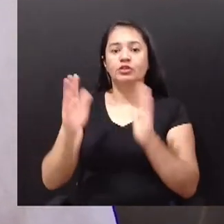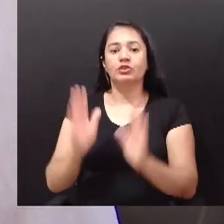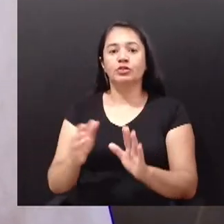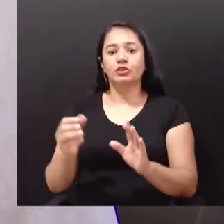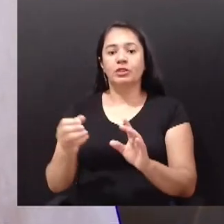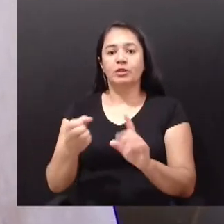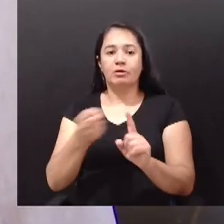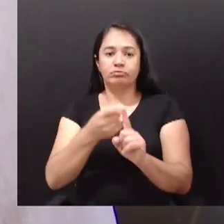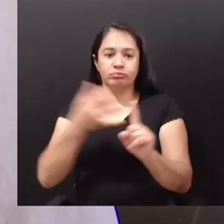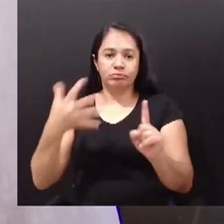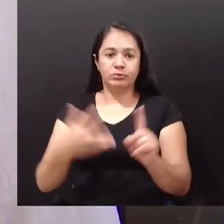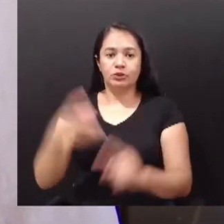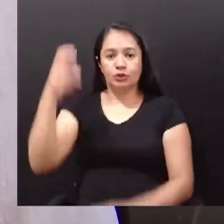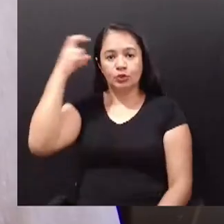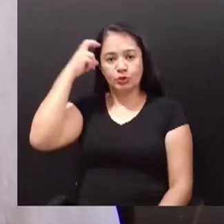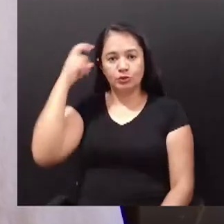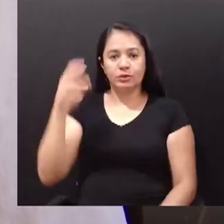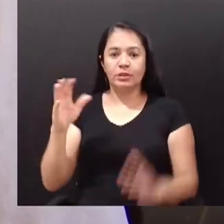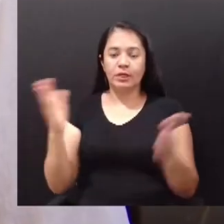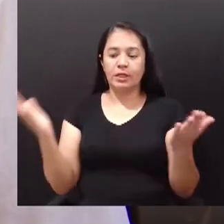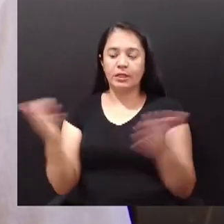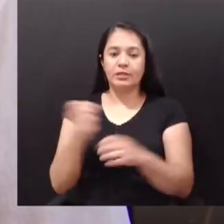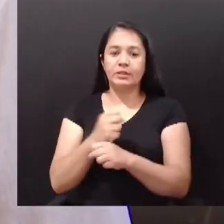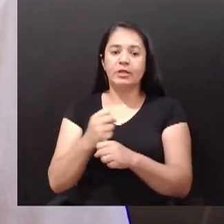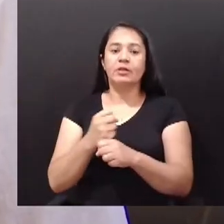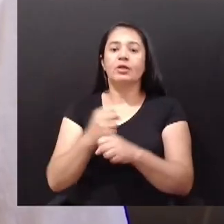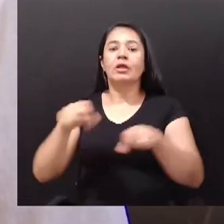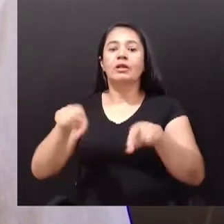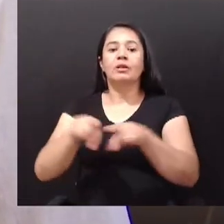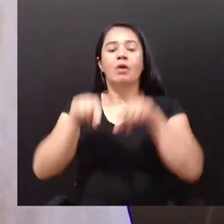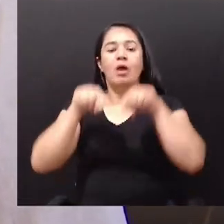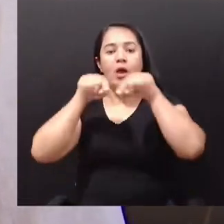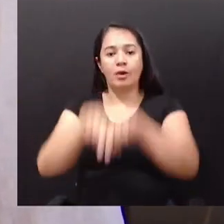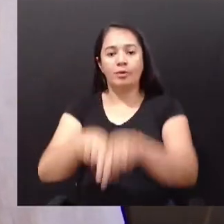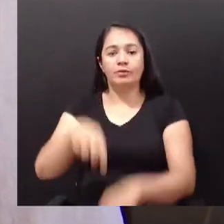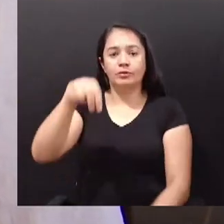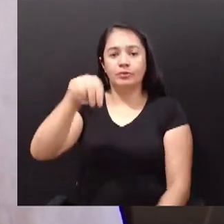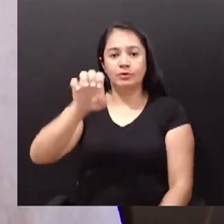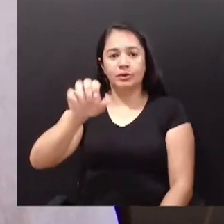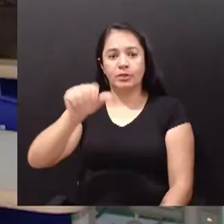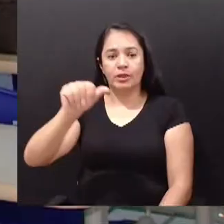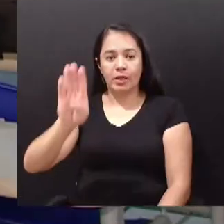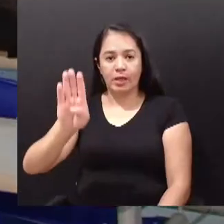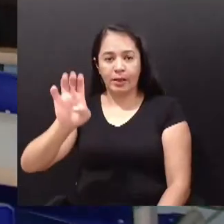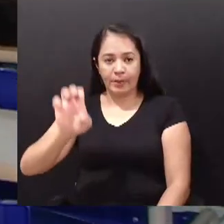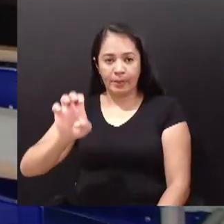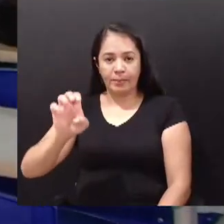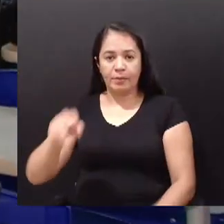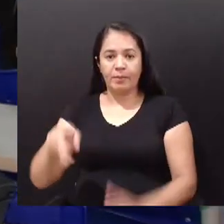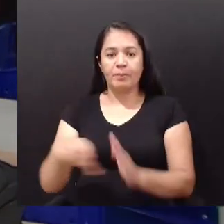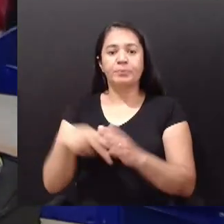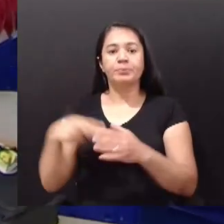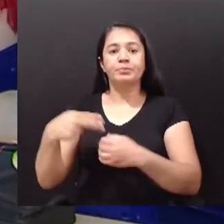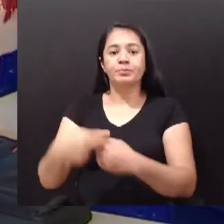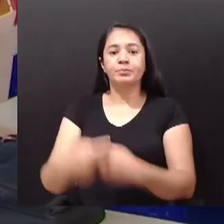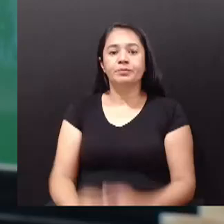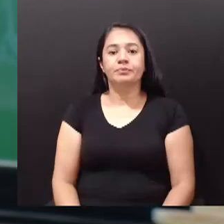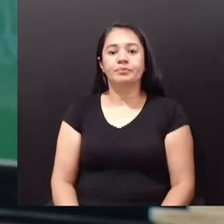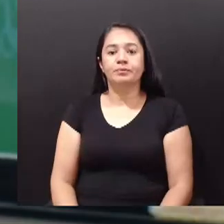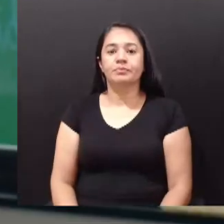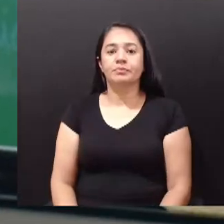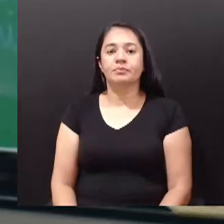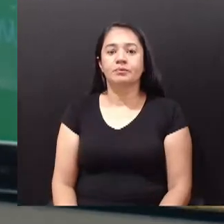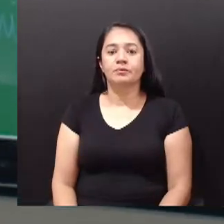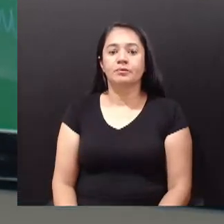né? Este ano também a gente contou com a parceria do NEAB, Núcleo de Estudos Afro-Brasileiros da Universidade. Com um acervo rico em história,